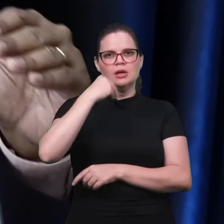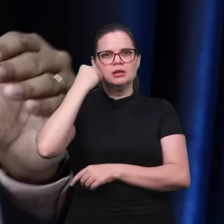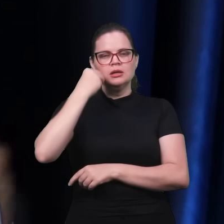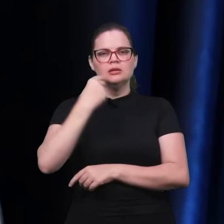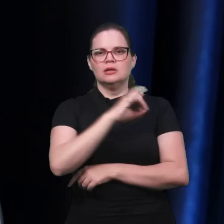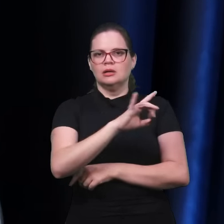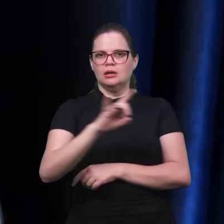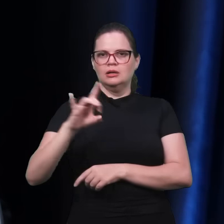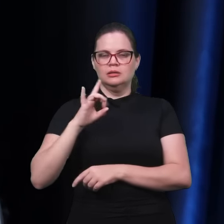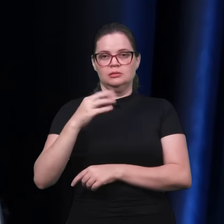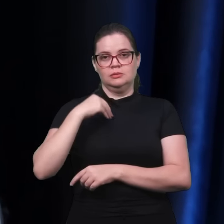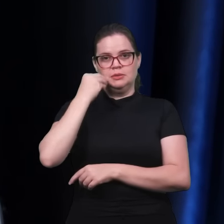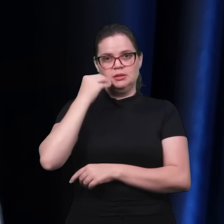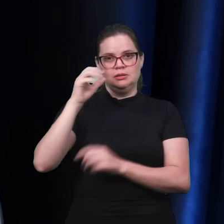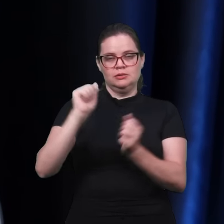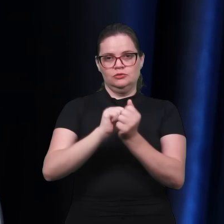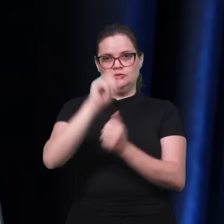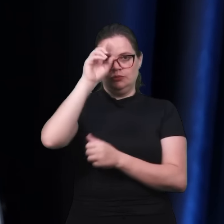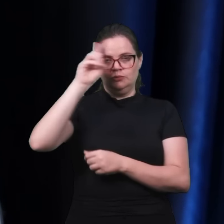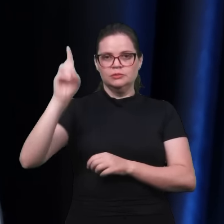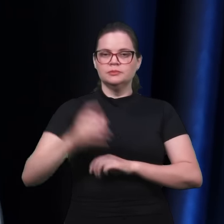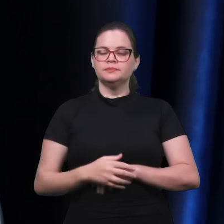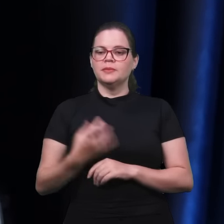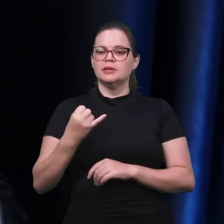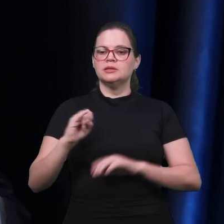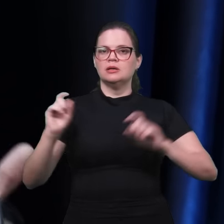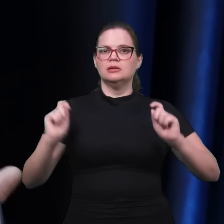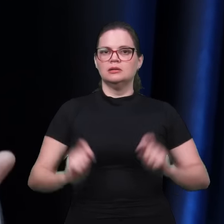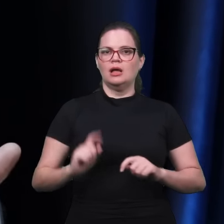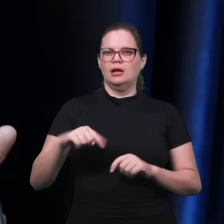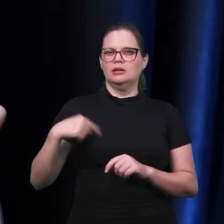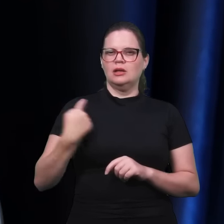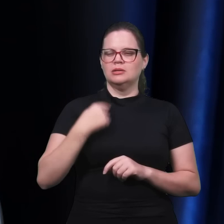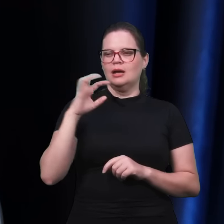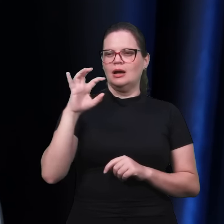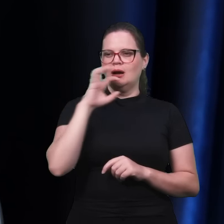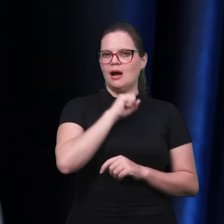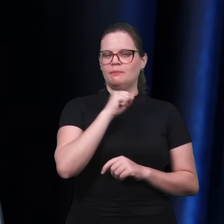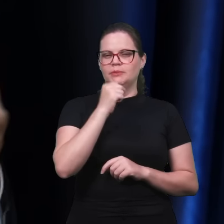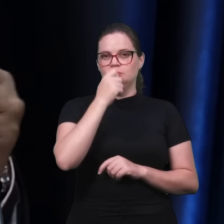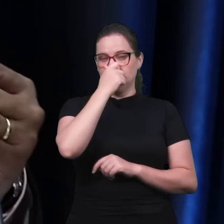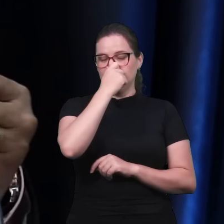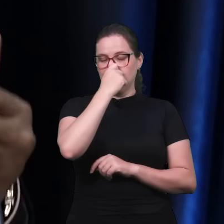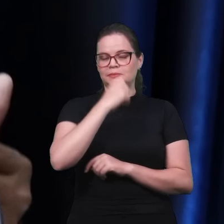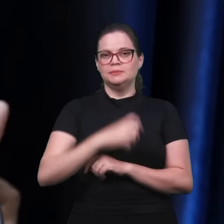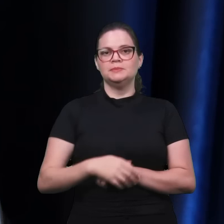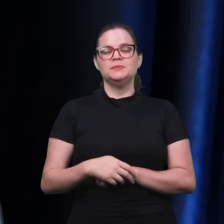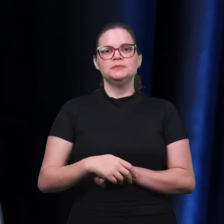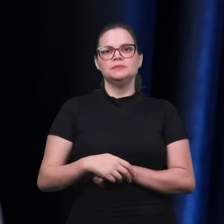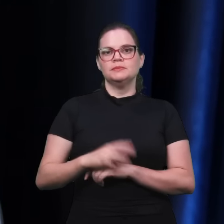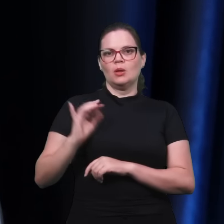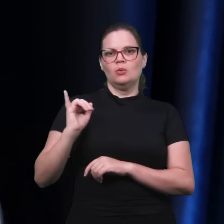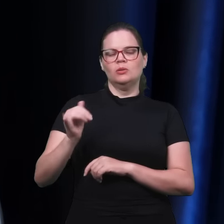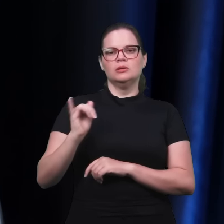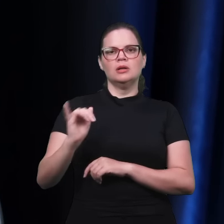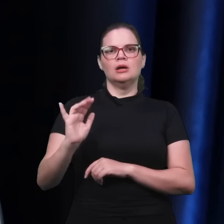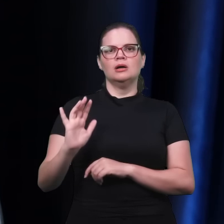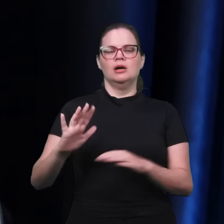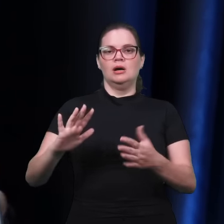vivência e experiência com Deus, né? Se nós pudéssemos rapidamente, até mesmo citar